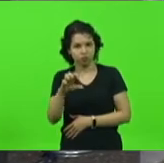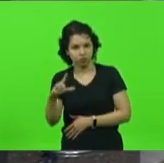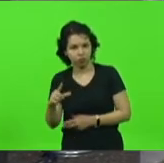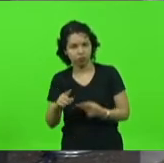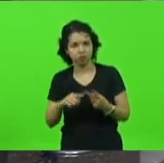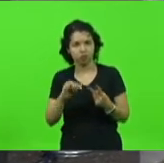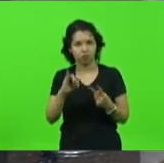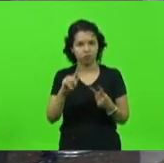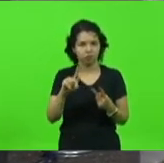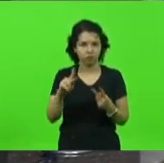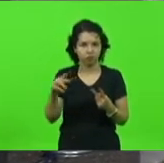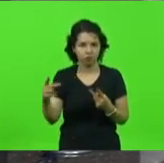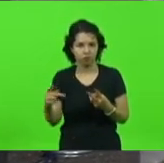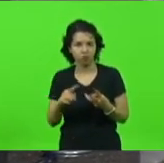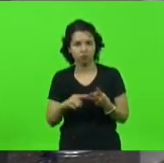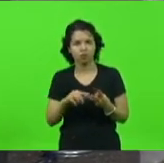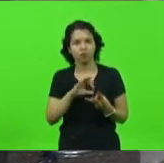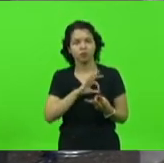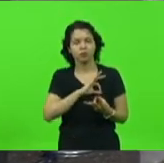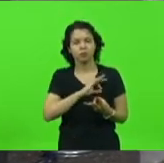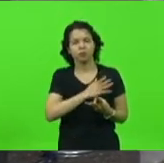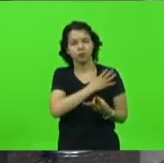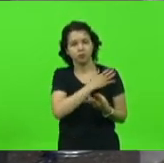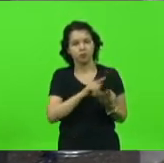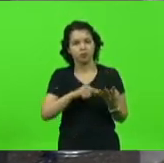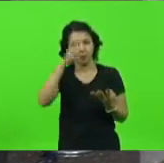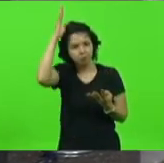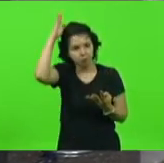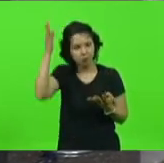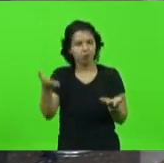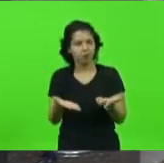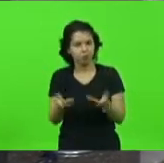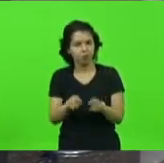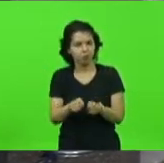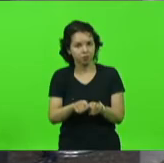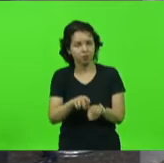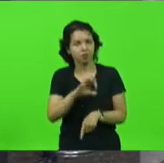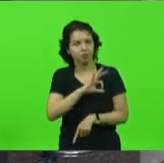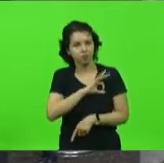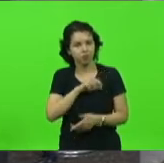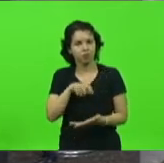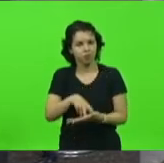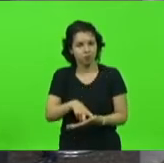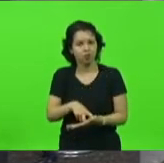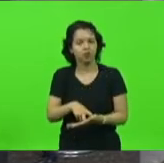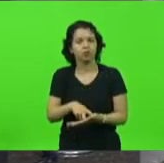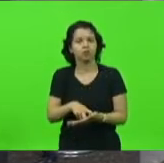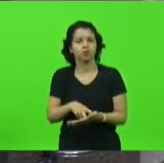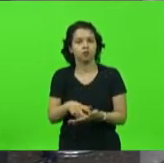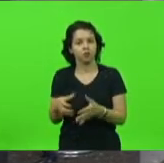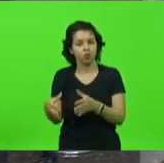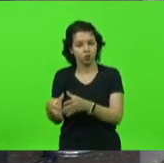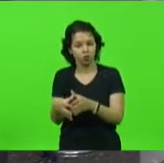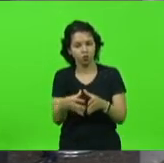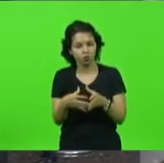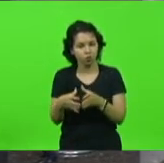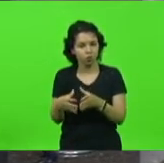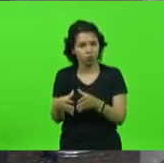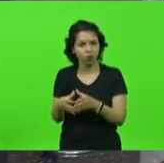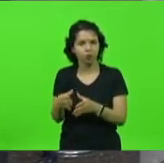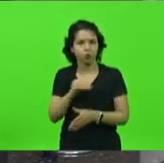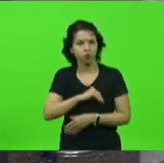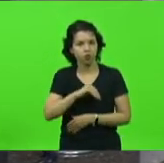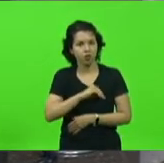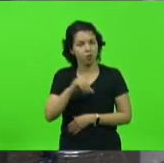Militar, do Bombeiro, agora também da Polícia Penal, para recuperar aquelas categorias que ganham menos. A lei já